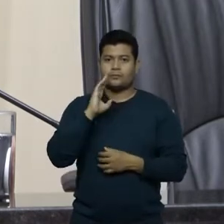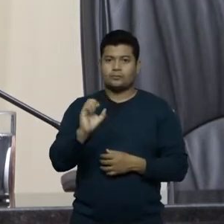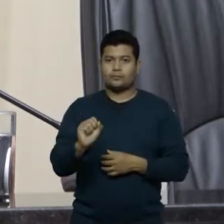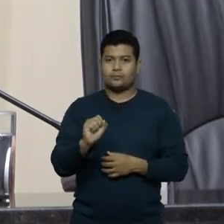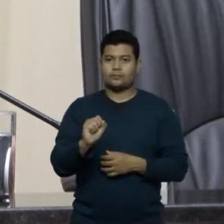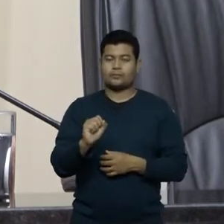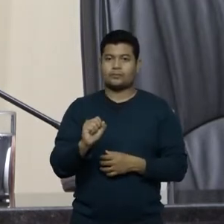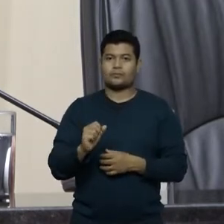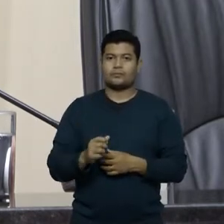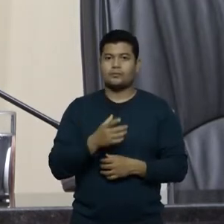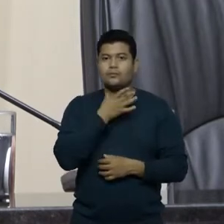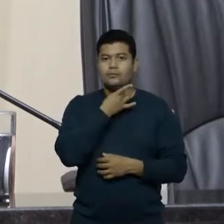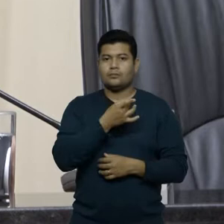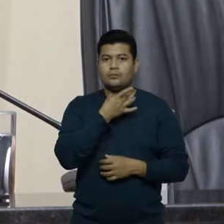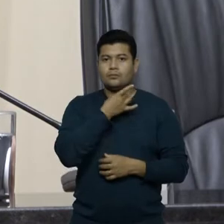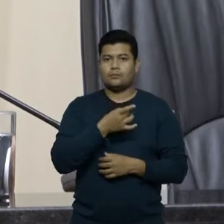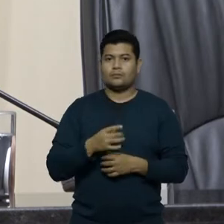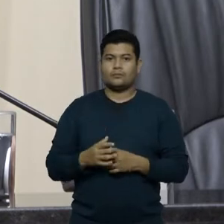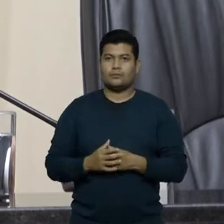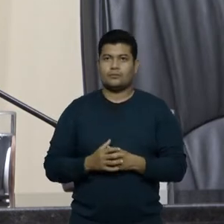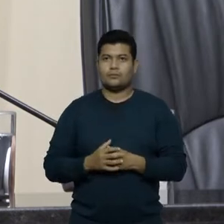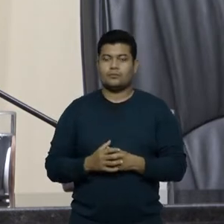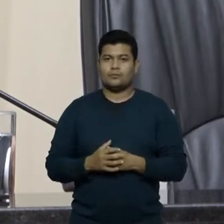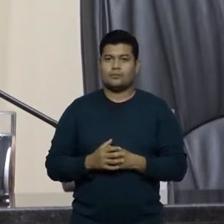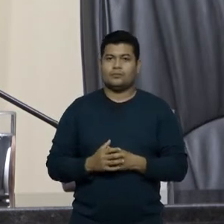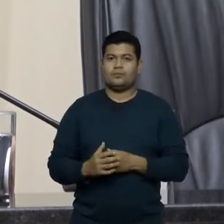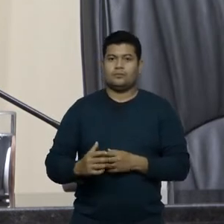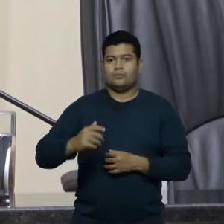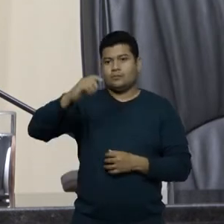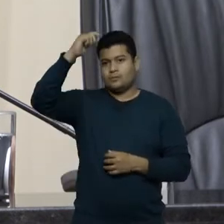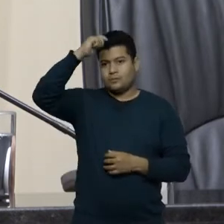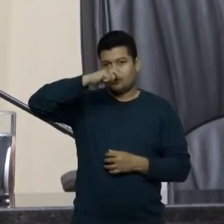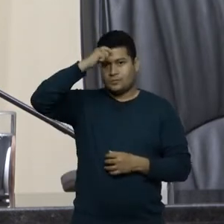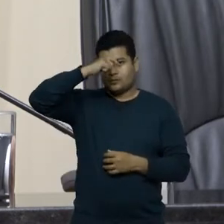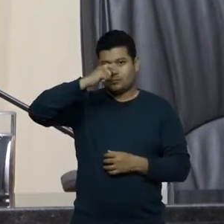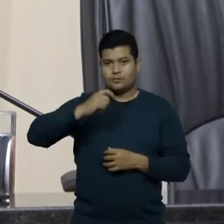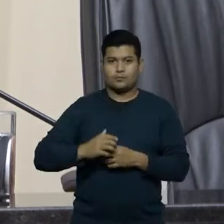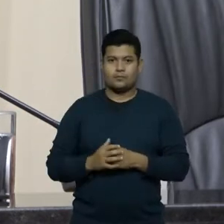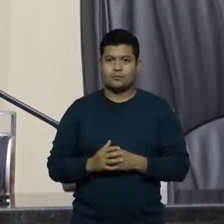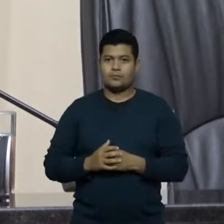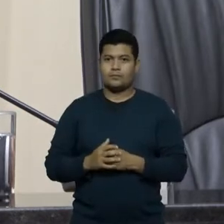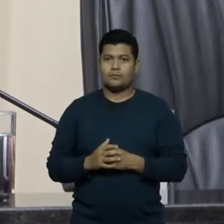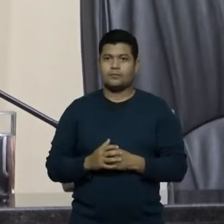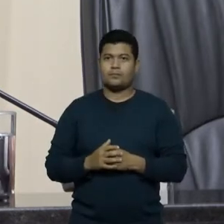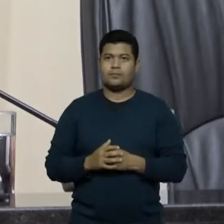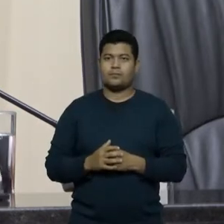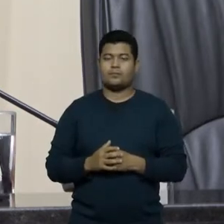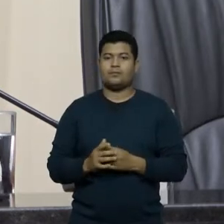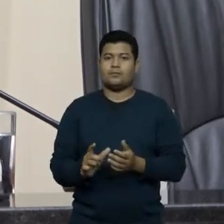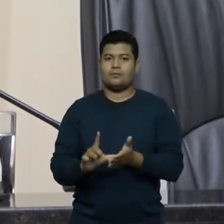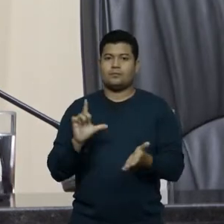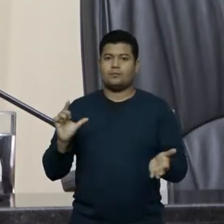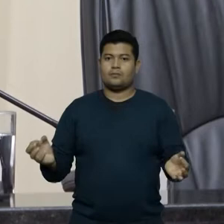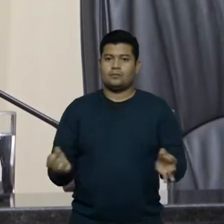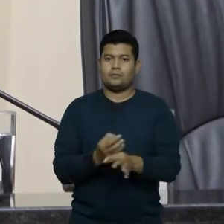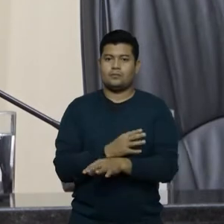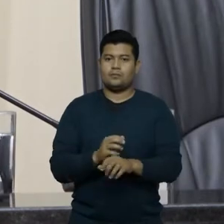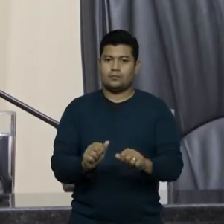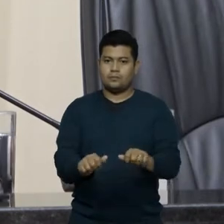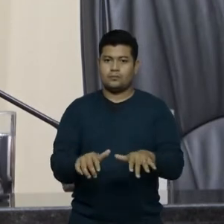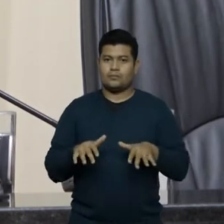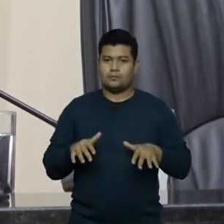Souza Valdir cobalchini Mauricio eskudlark e nada mais havendo a